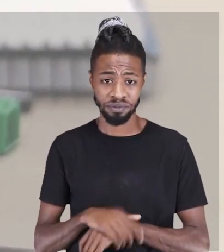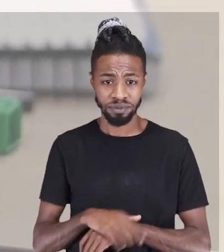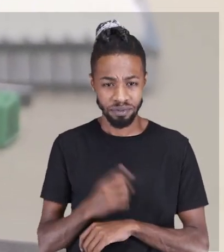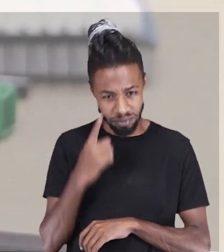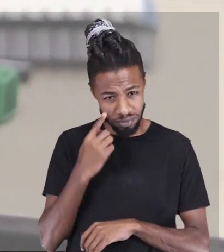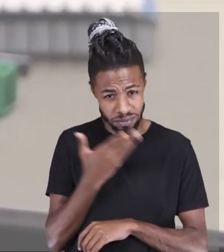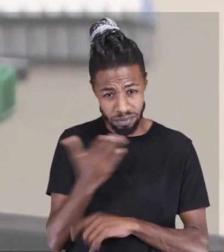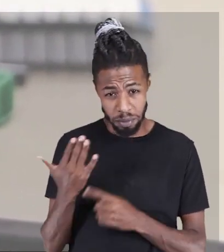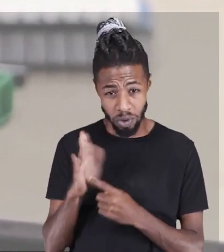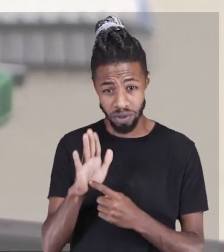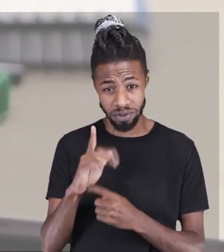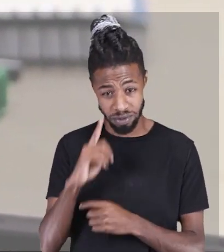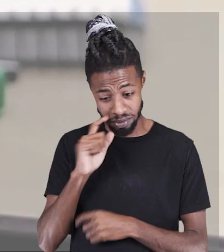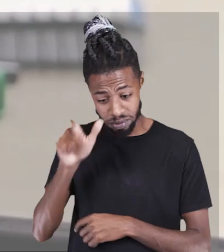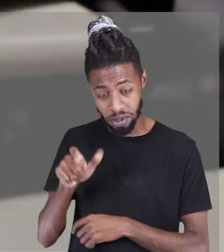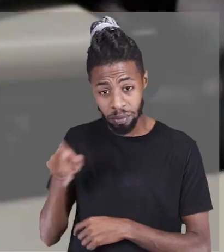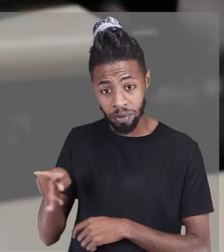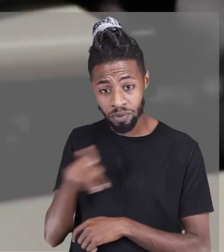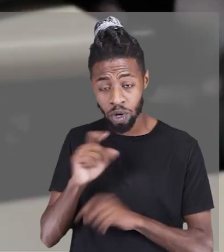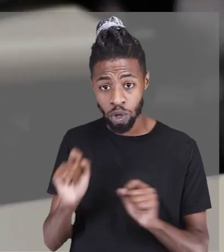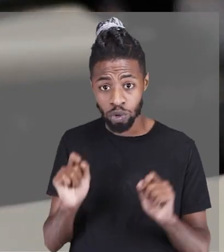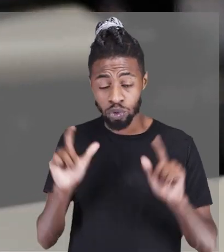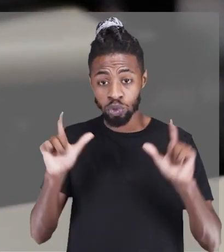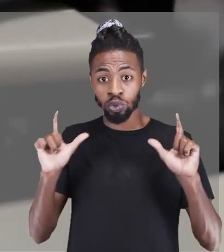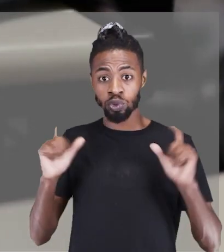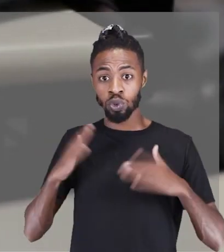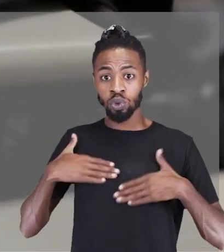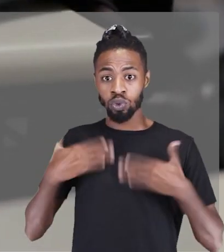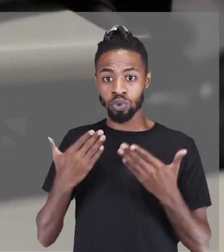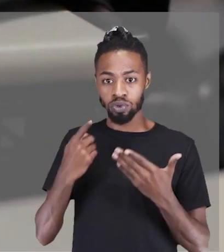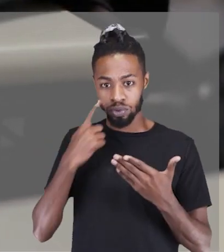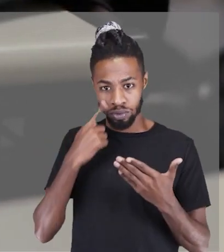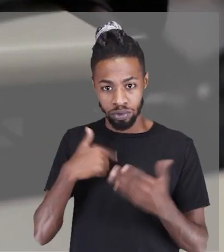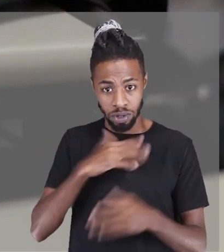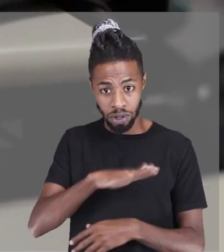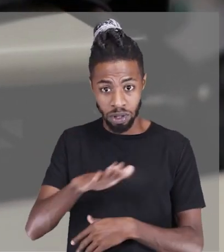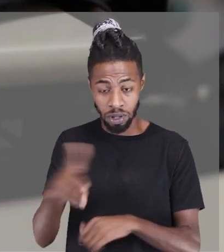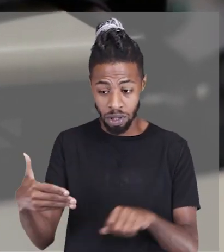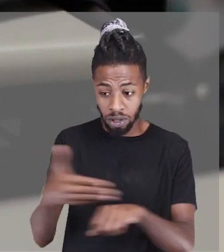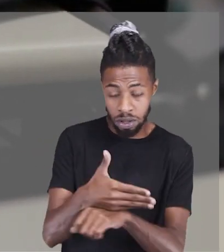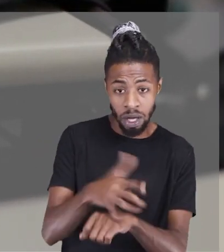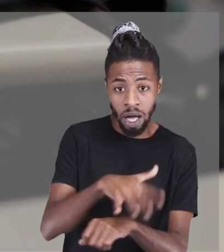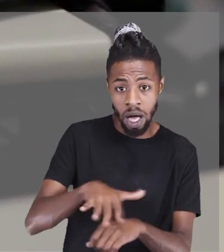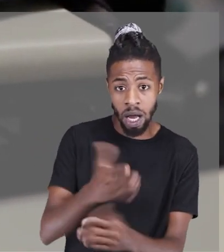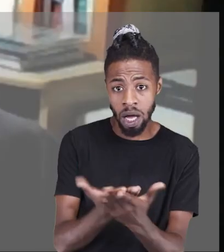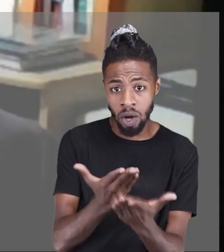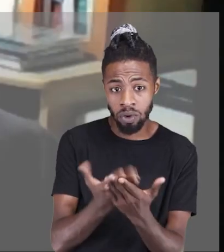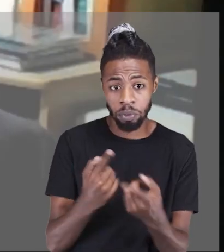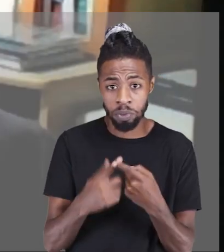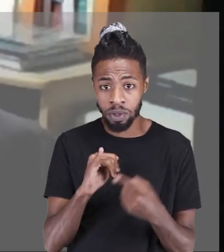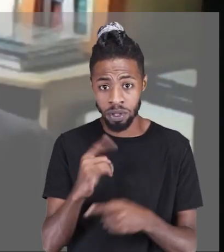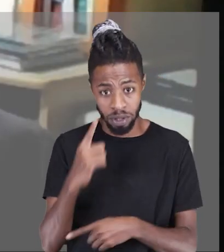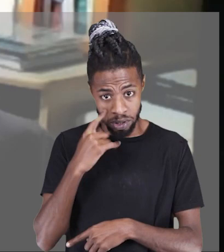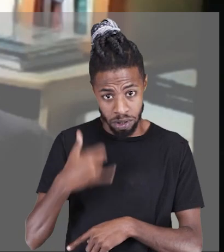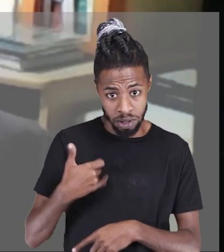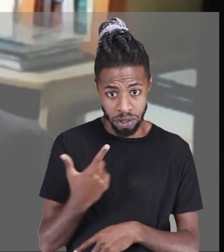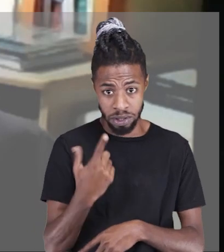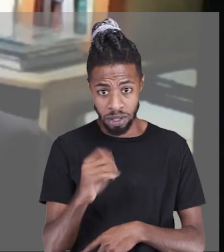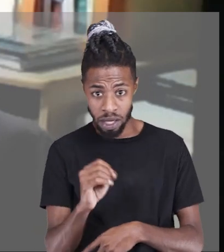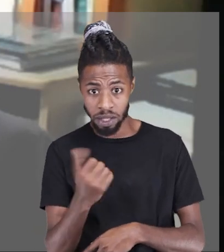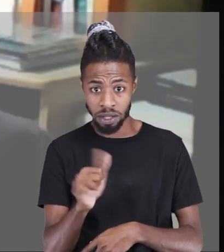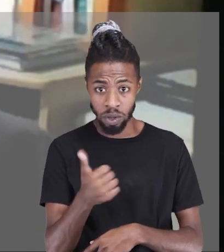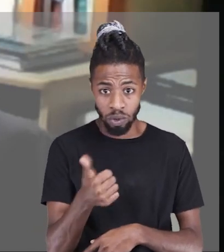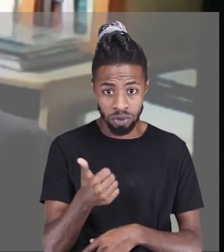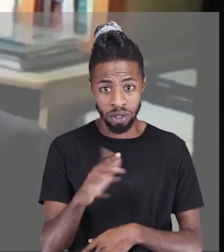que mostram o susto dos professores quando eles olham as criancinhas entrando na sua sala de aula, porque eles estão lá com 10,